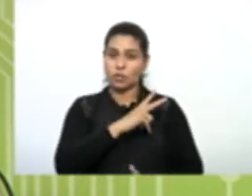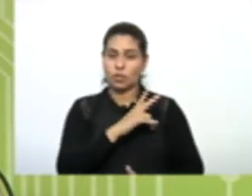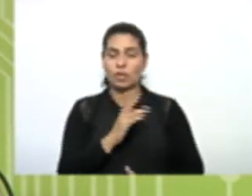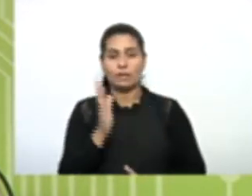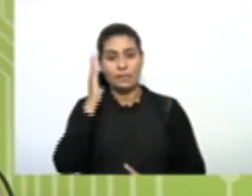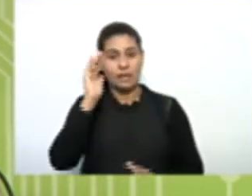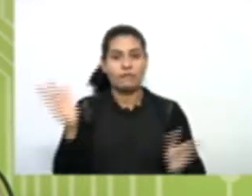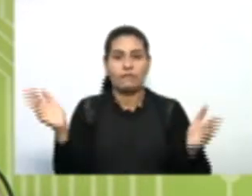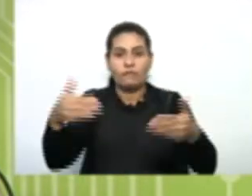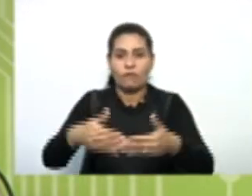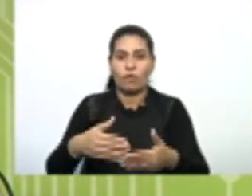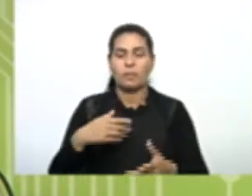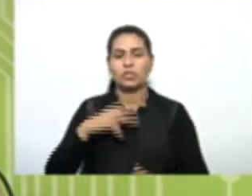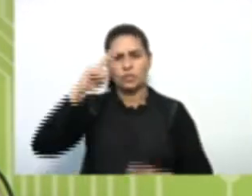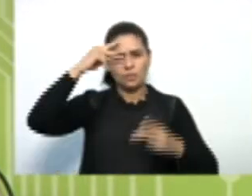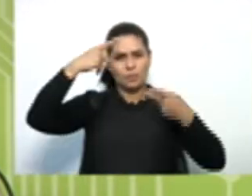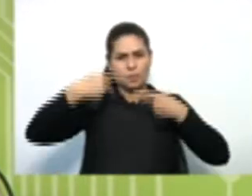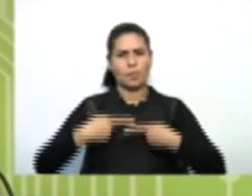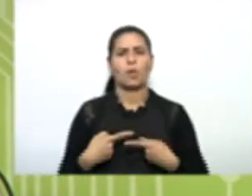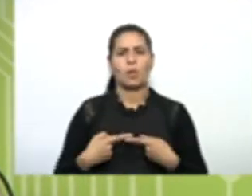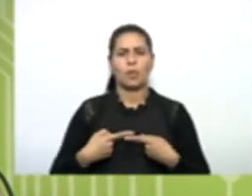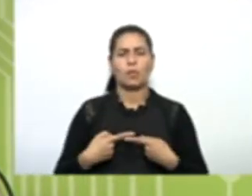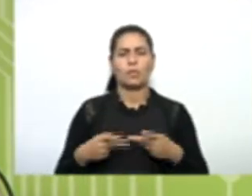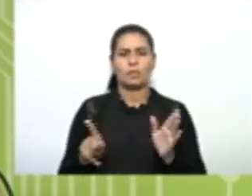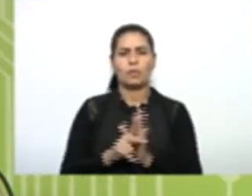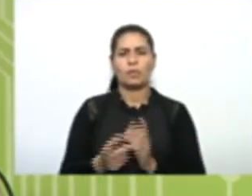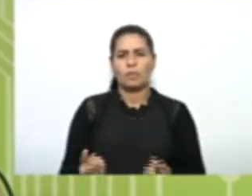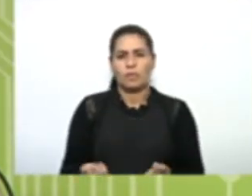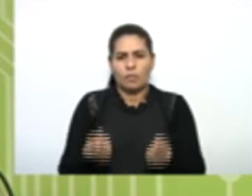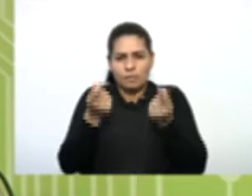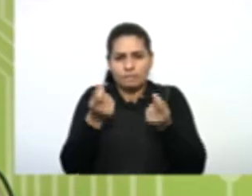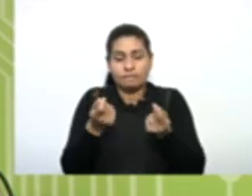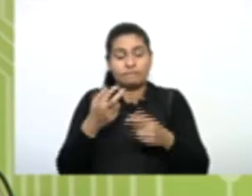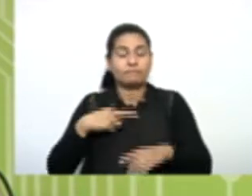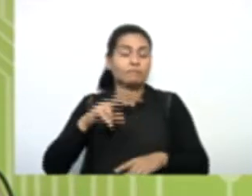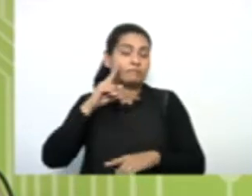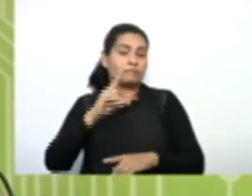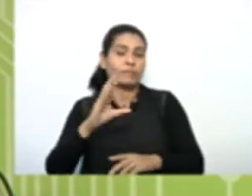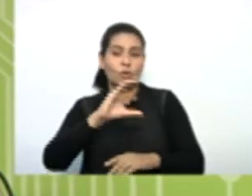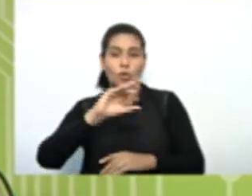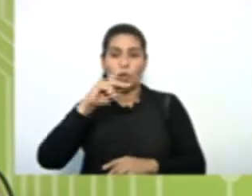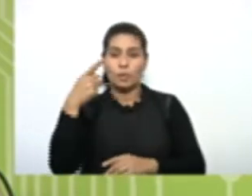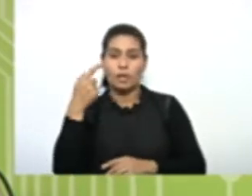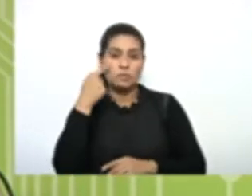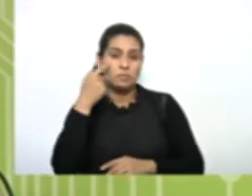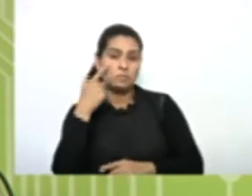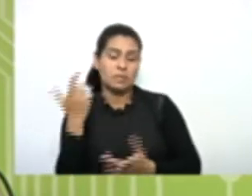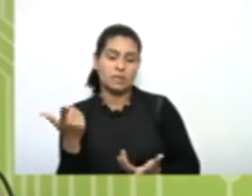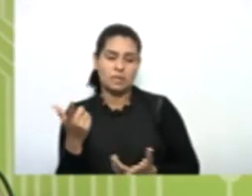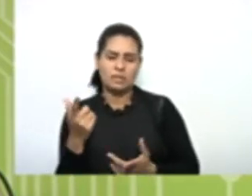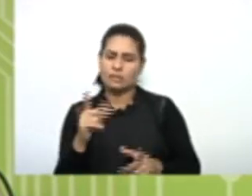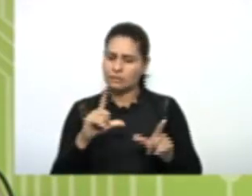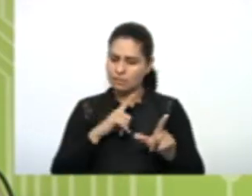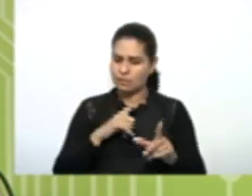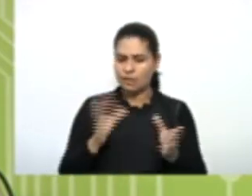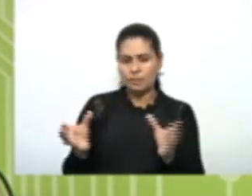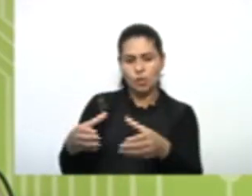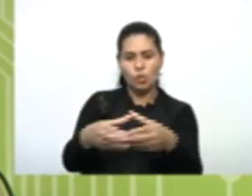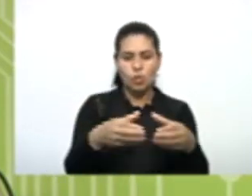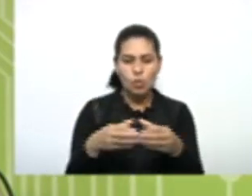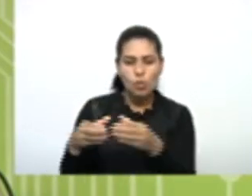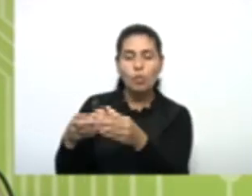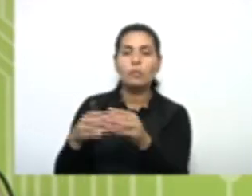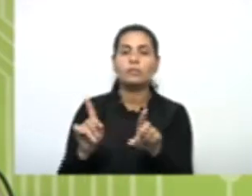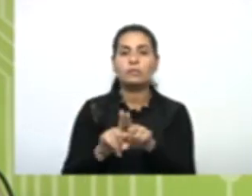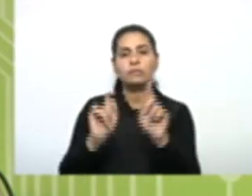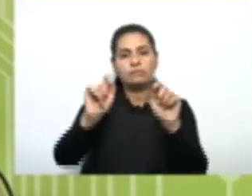numa realização bastante individual, bastante voltada para o lucro. Aqui, quando a gente fala de cooperativas, a gente fala também dessas realizações coletivas